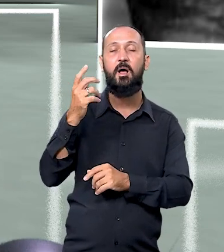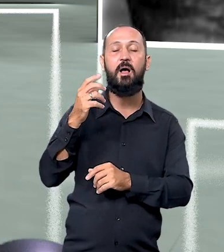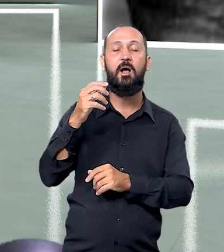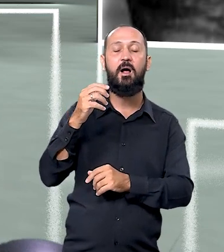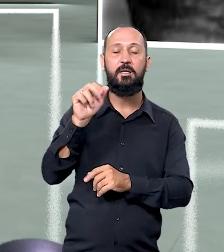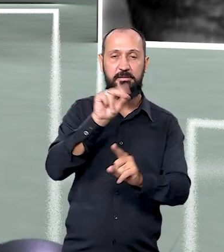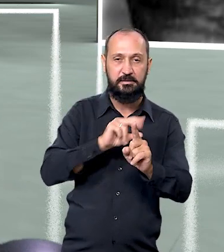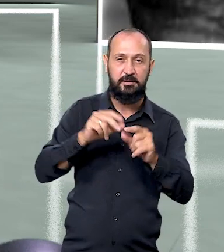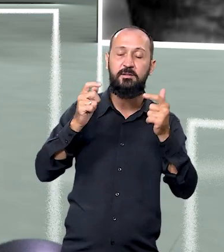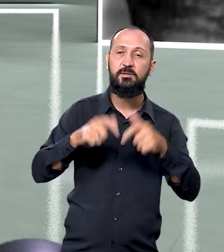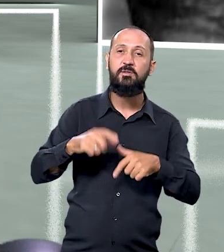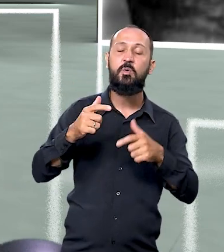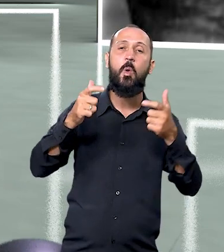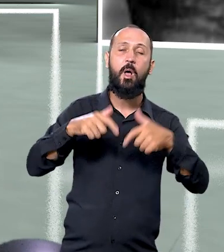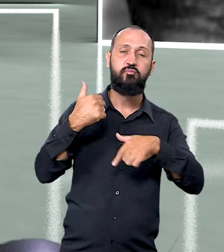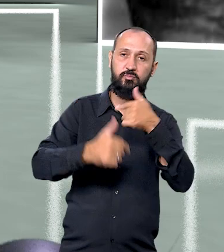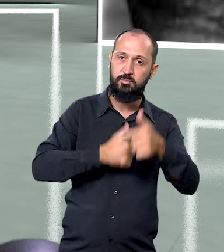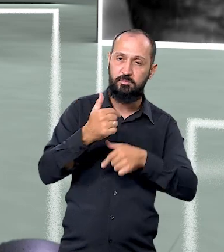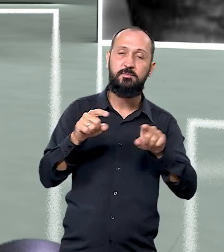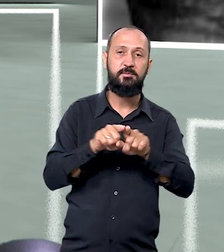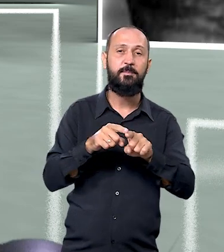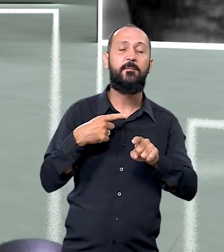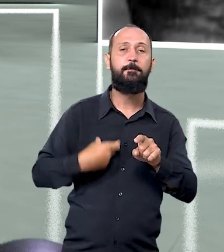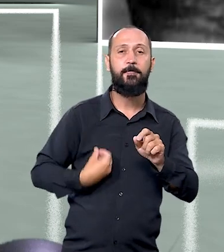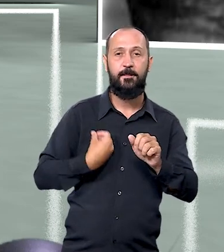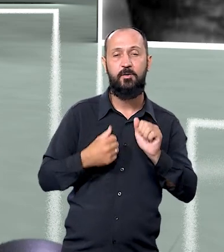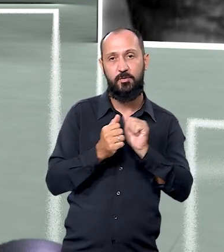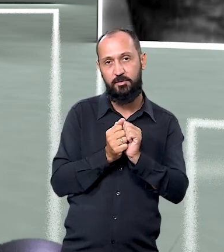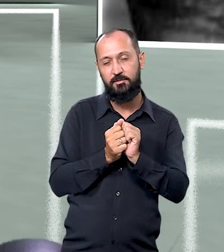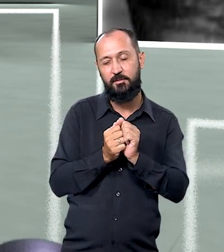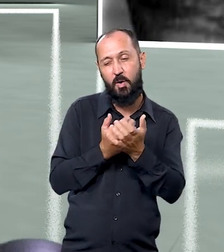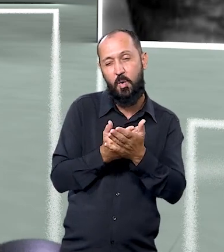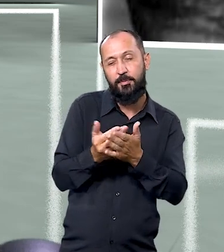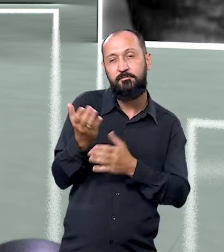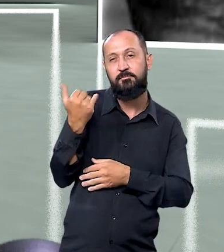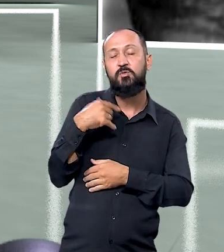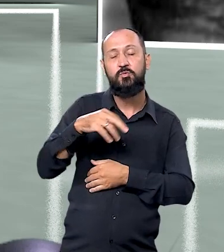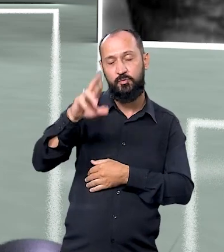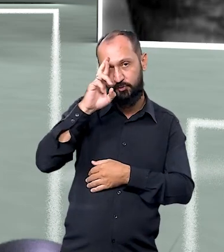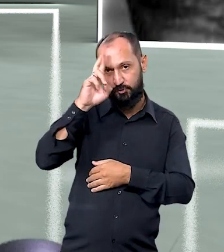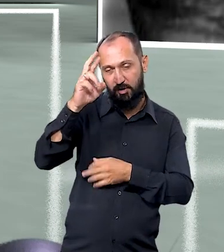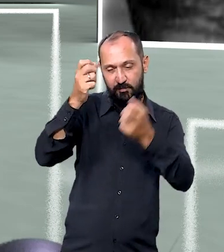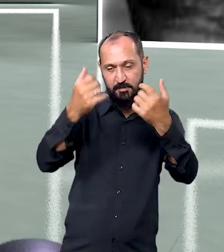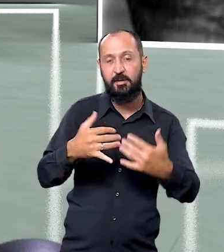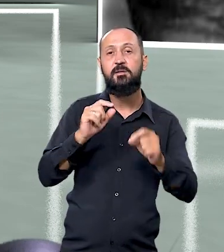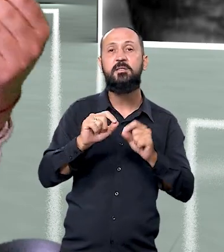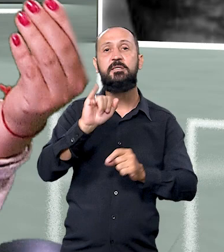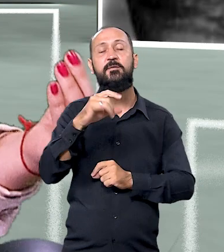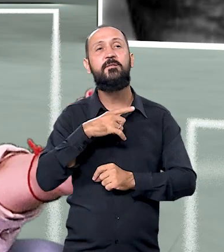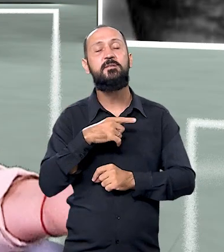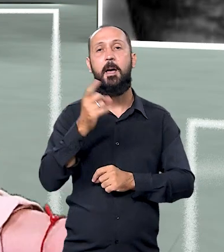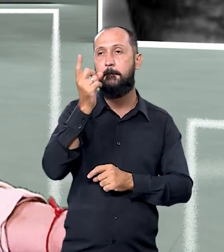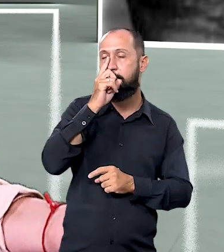assédio moral e sexual também no ambiente de trabalho, ele existe muito. Desde uma fala do seu chefe falando